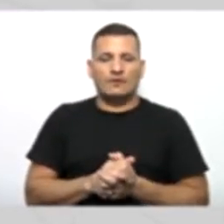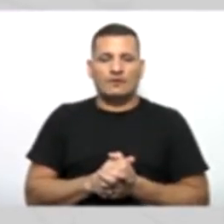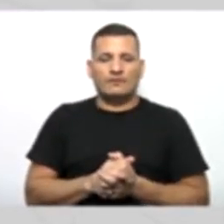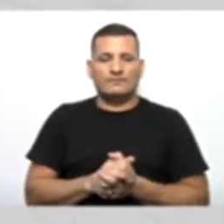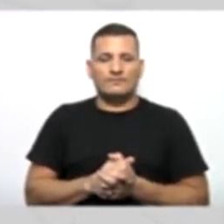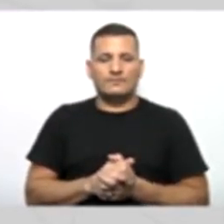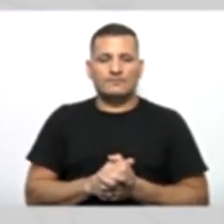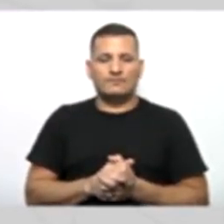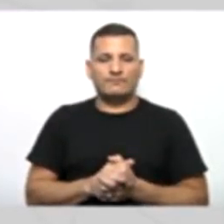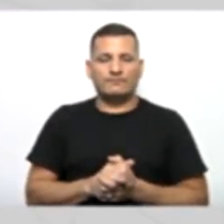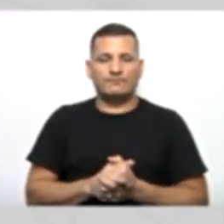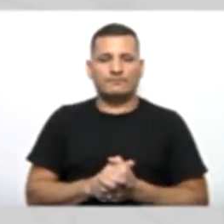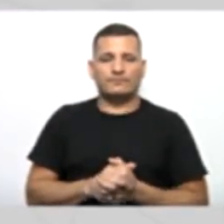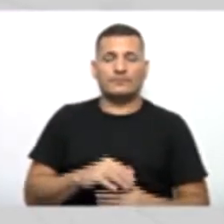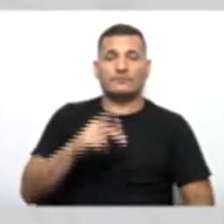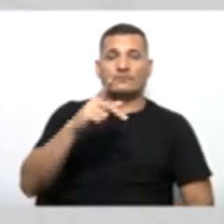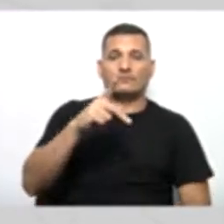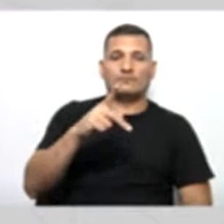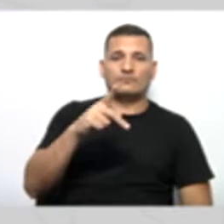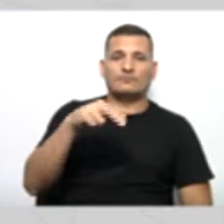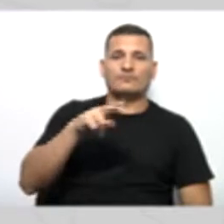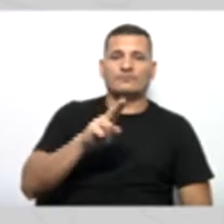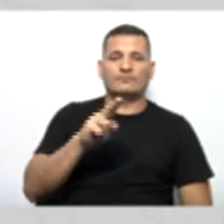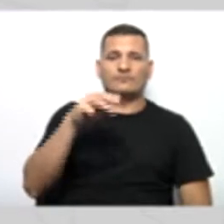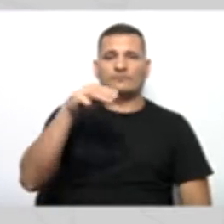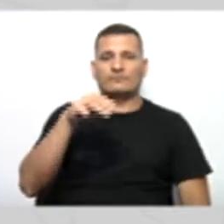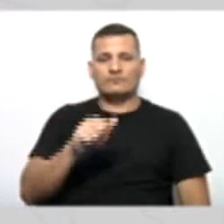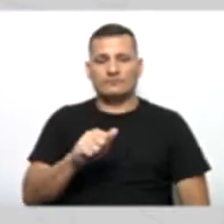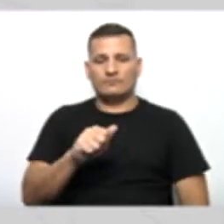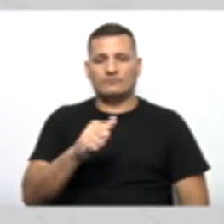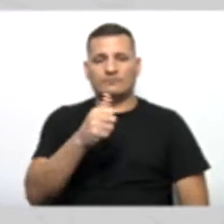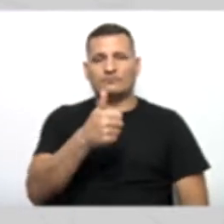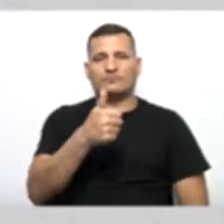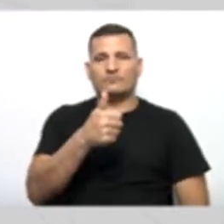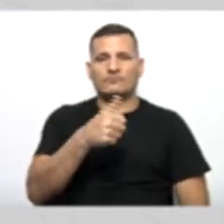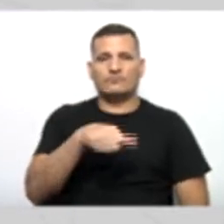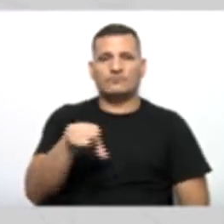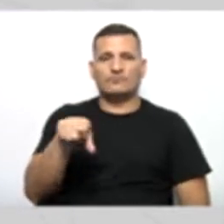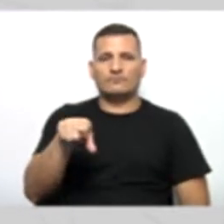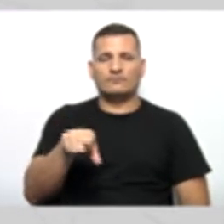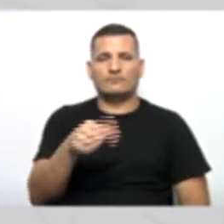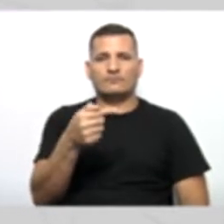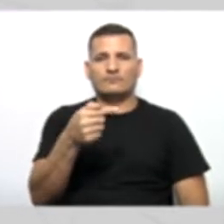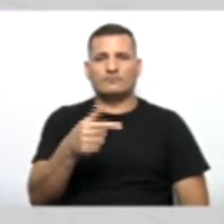Meio Ambiente, o PNUMA, em 1972.